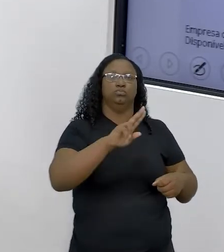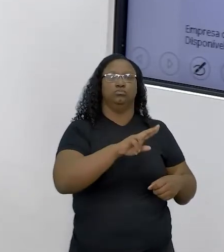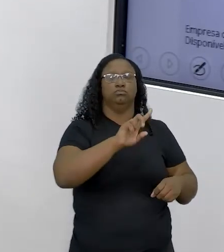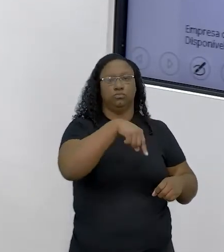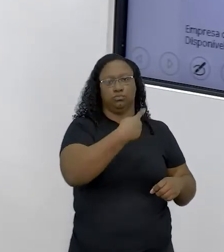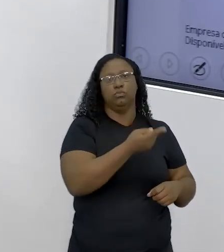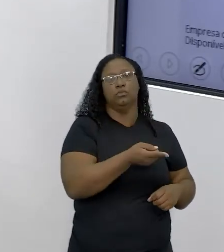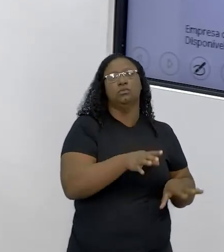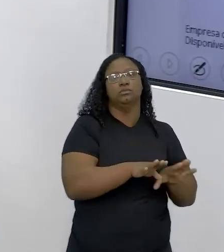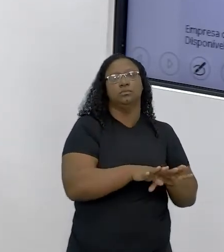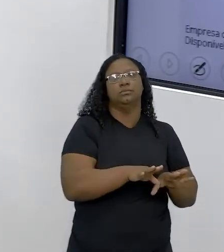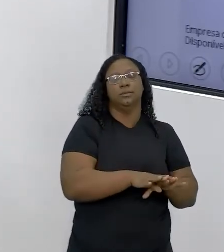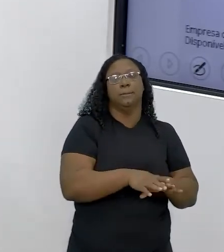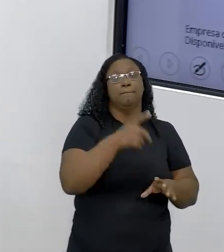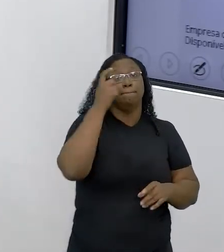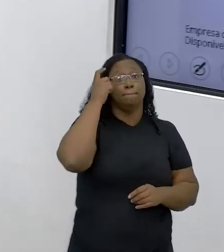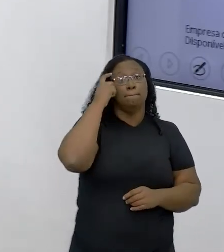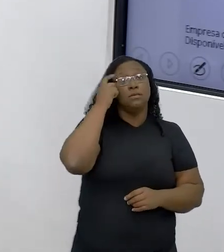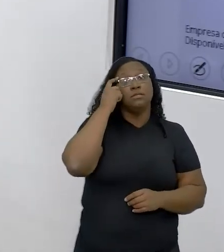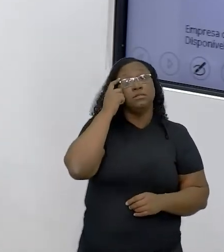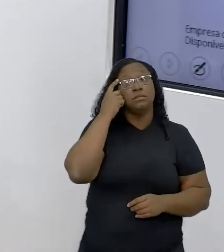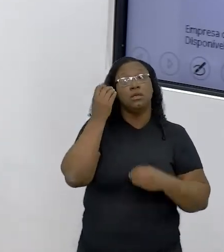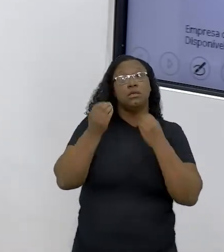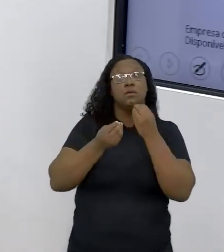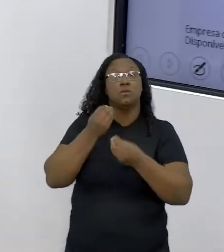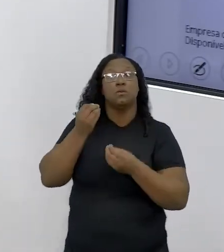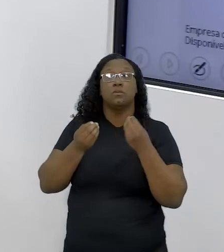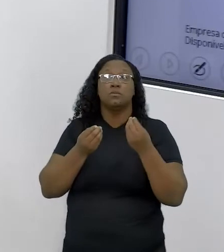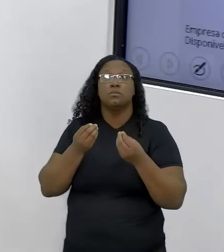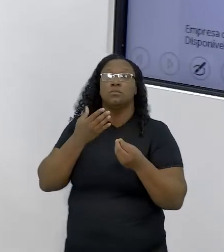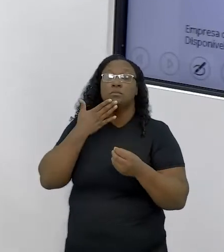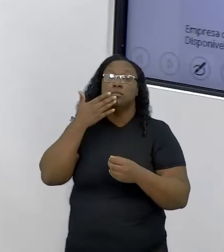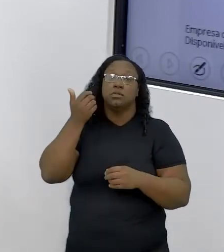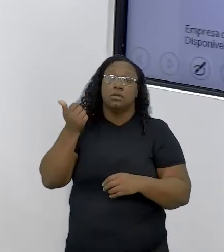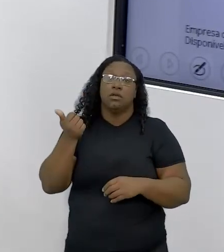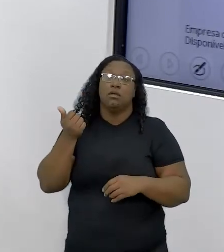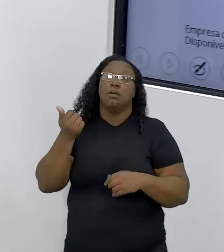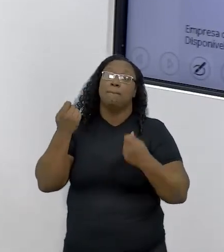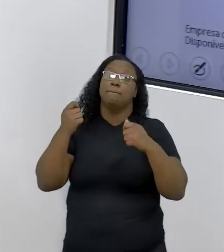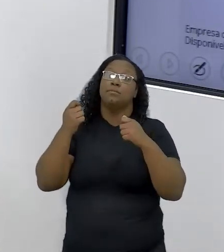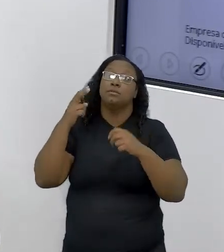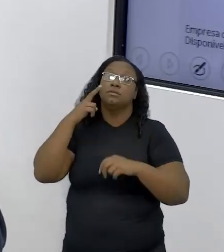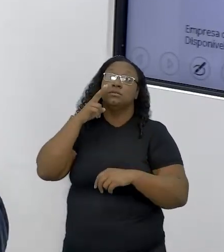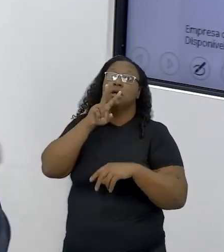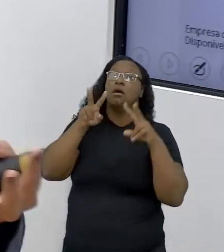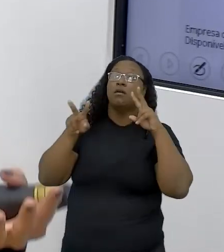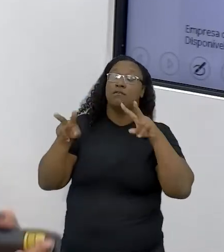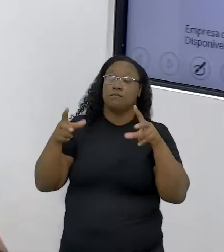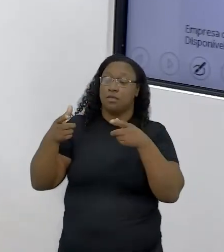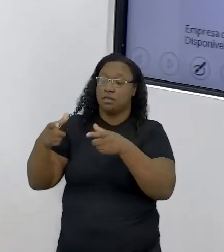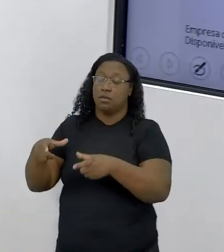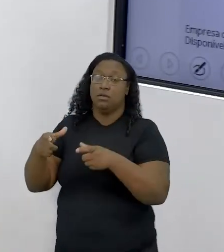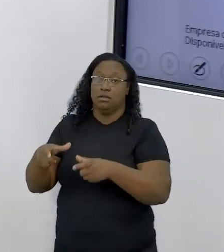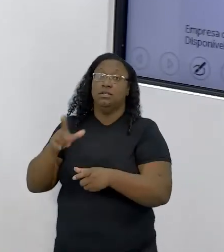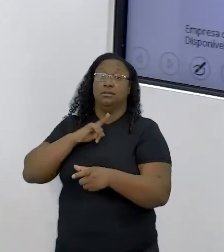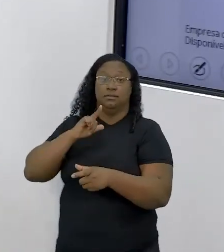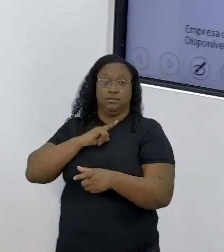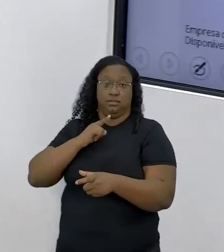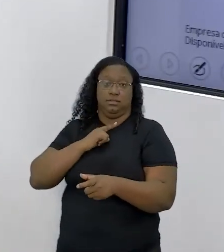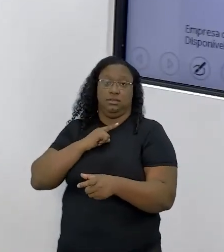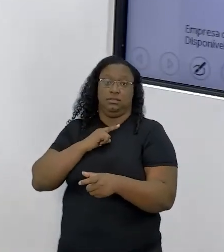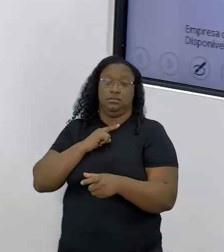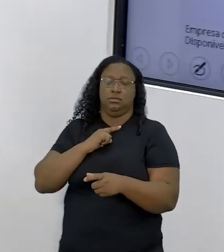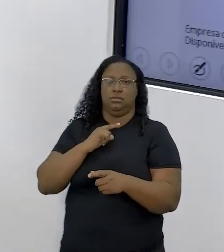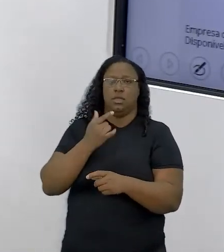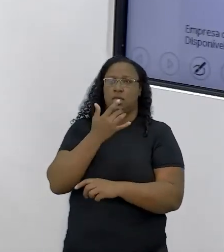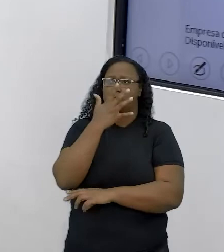se pensar em opções, a gente tem que ver o que o planeta, o que a localidade tem de